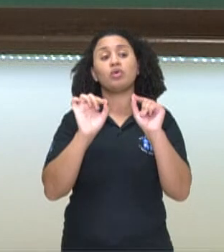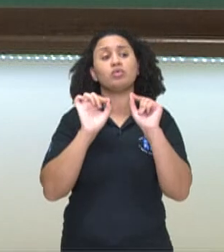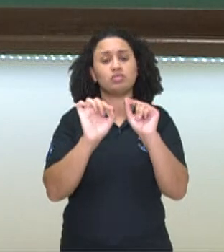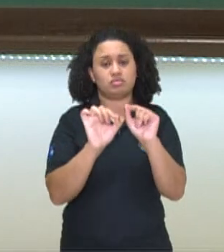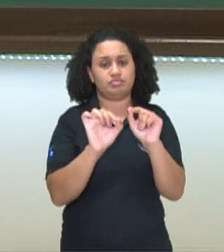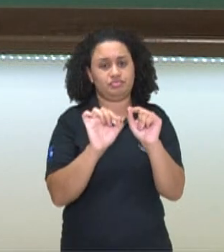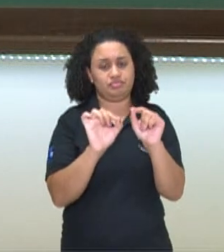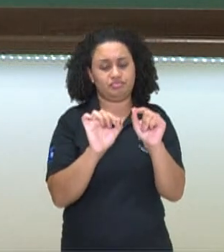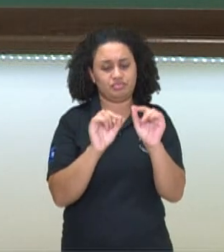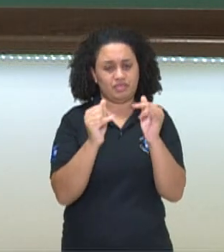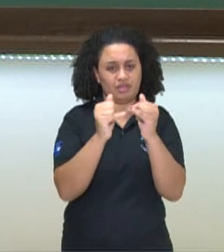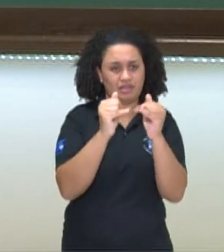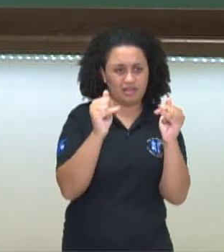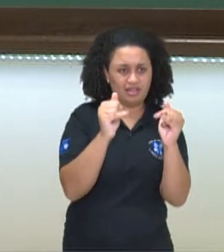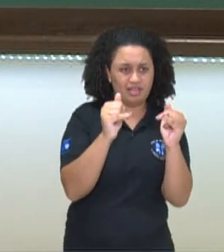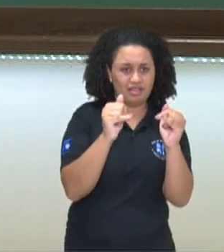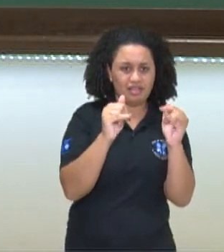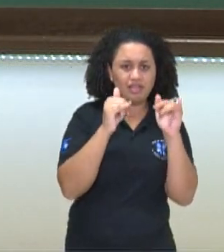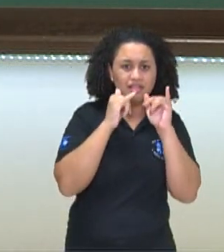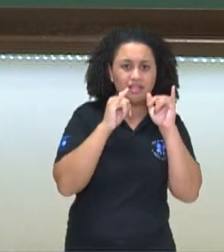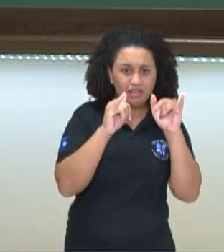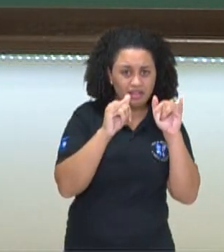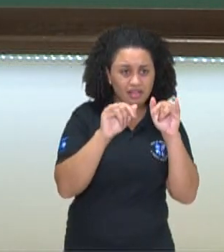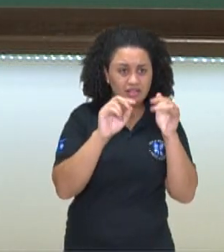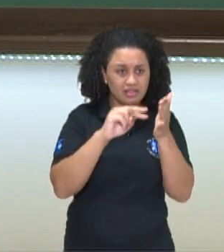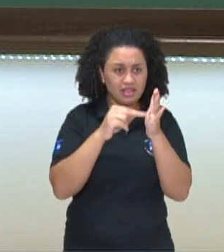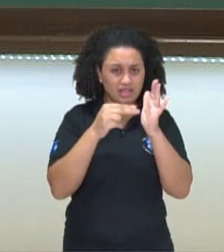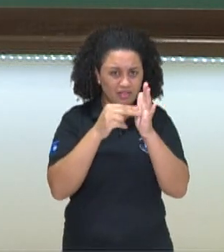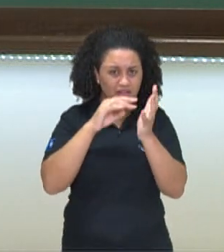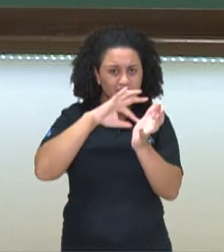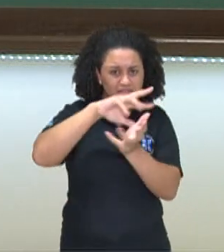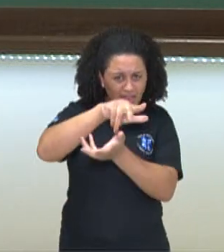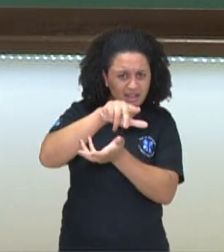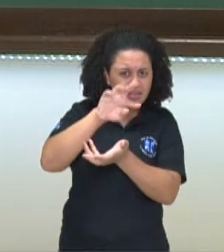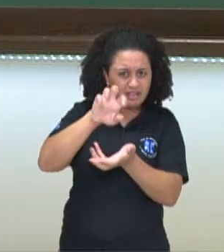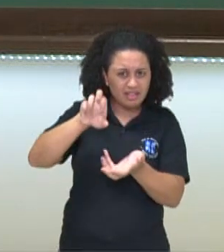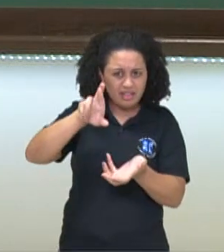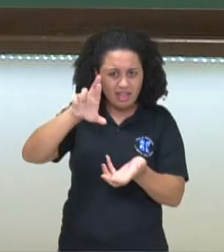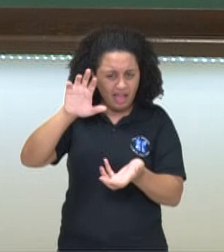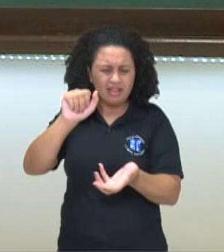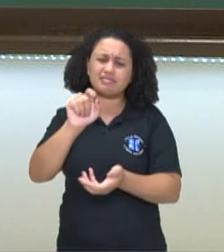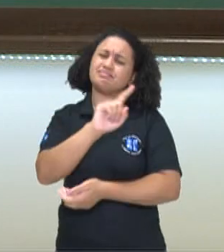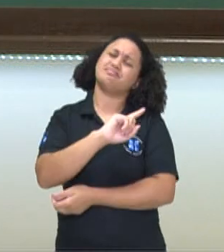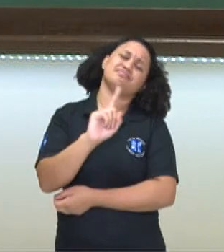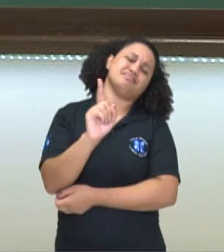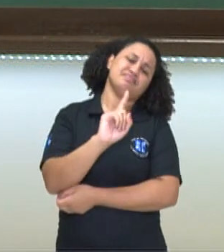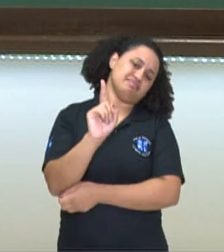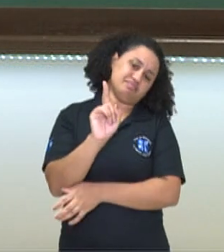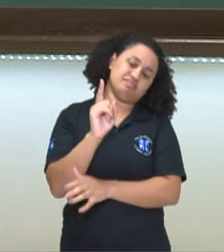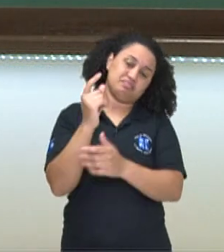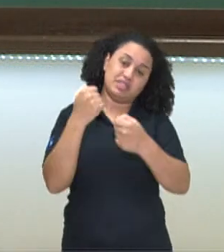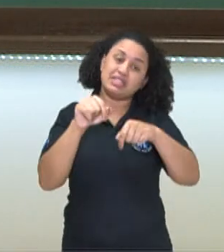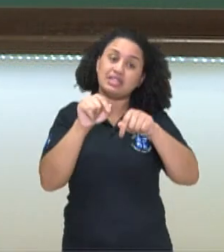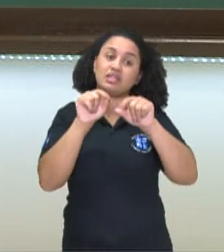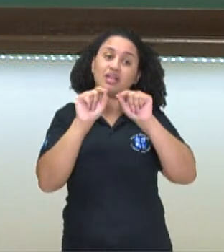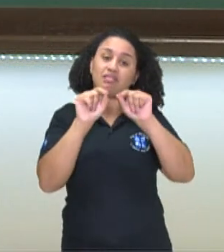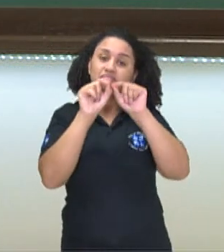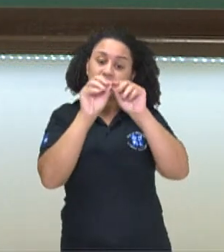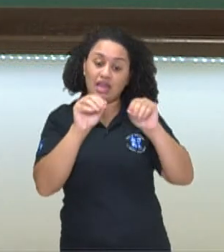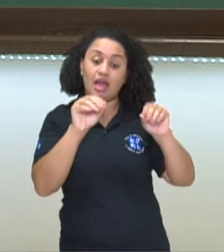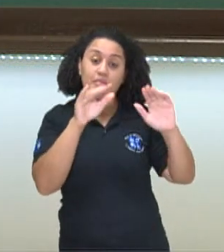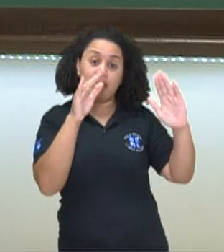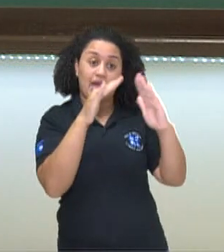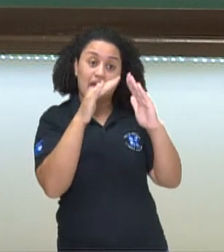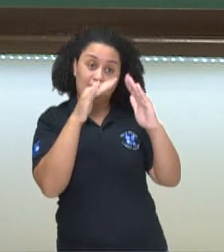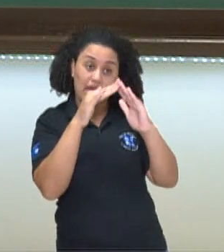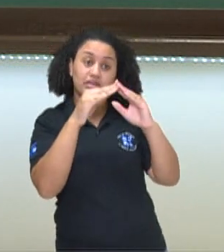Ligação à terra ou aterrar eletricamente significa ligação elétrica na terra? Não necessariamente. Para uma casa, sim,